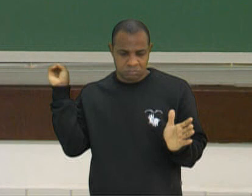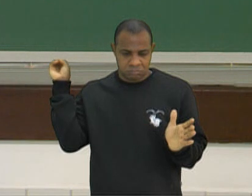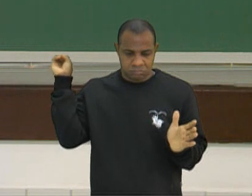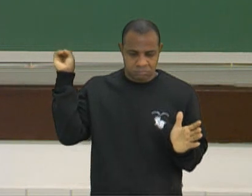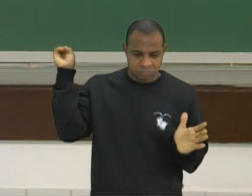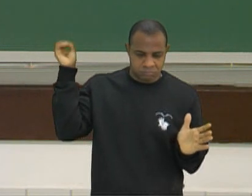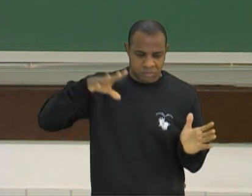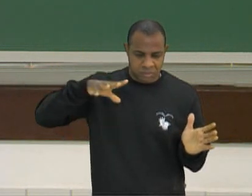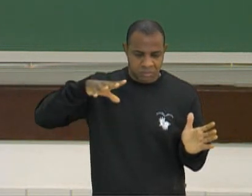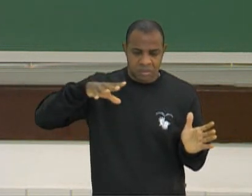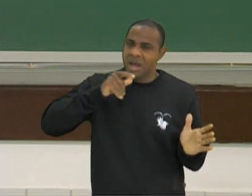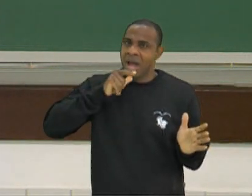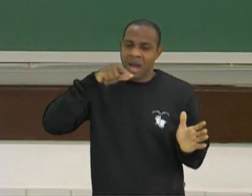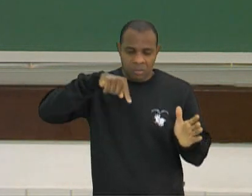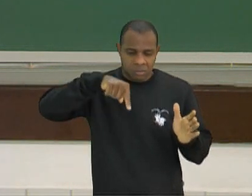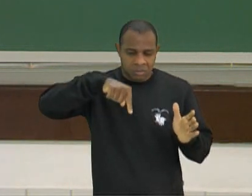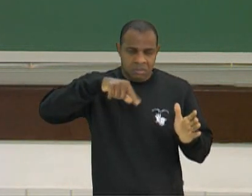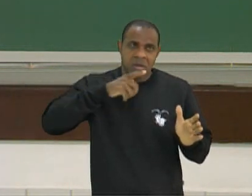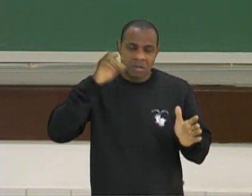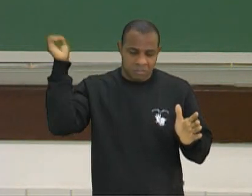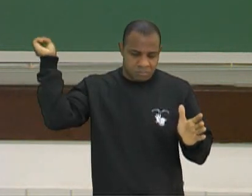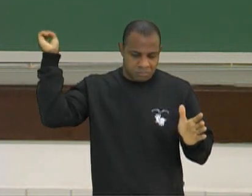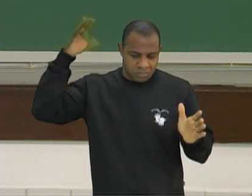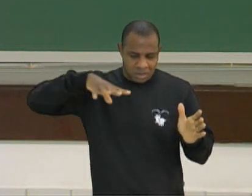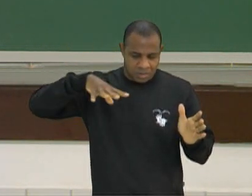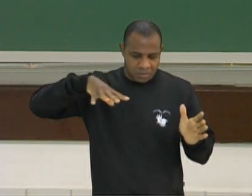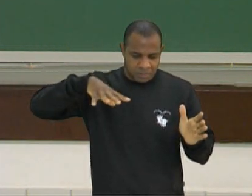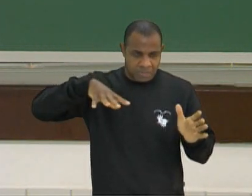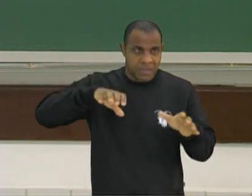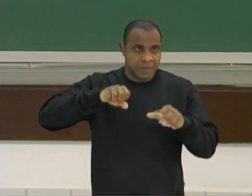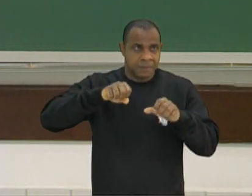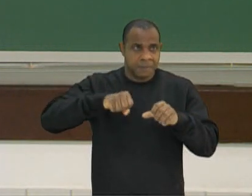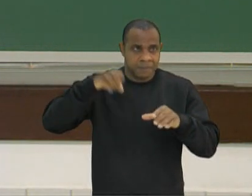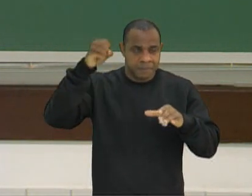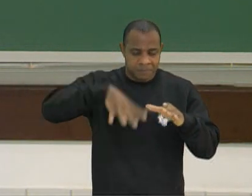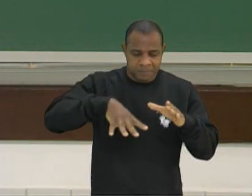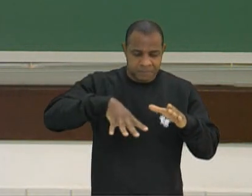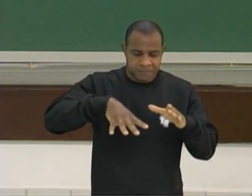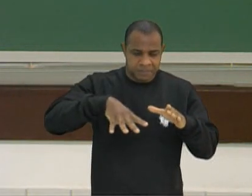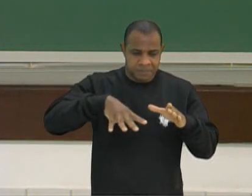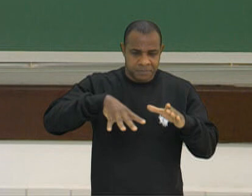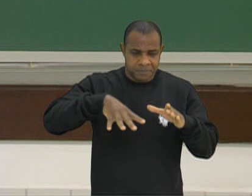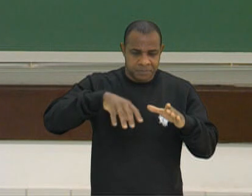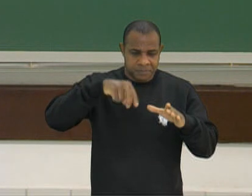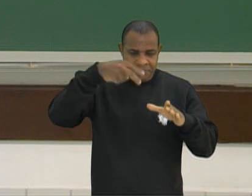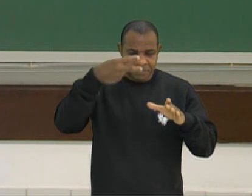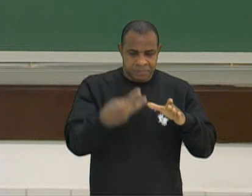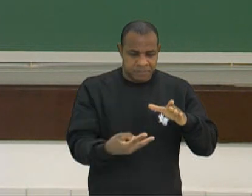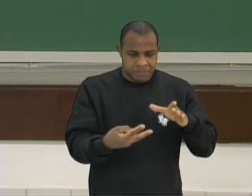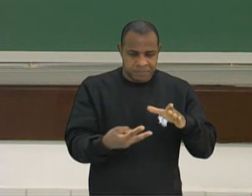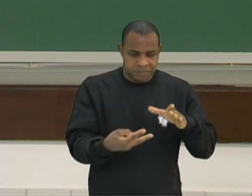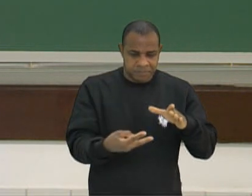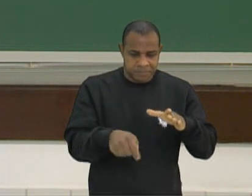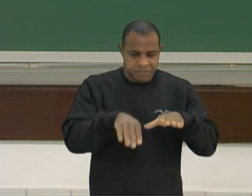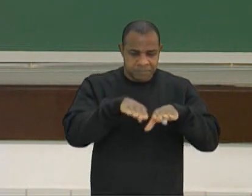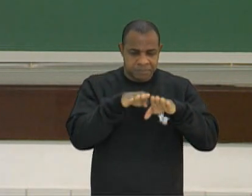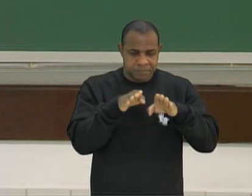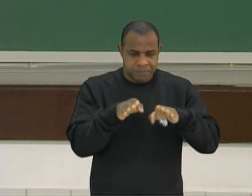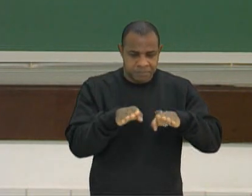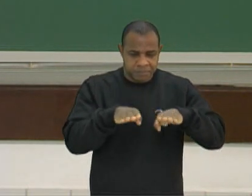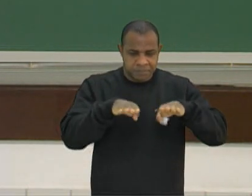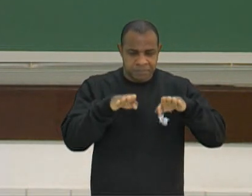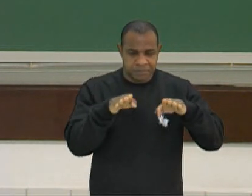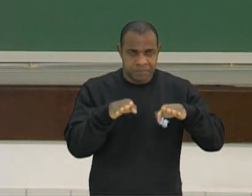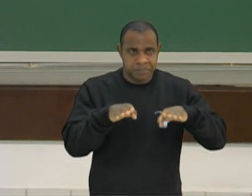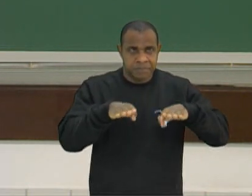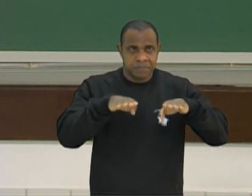essa estrutura tem água. Você vai perceber que aonde caiu esse passador de slide vai gerar essa oscilação